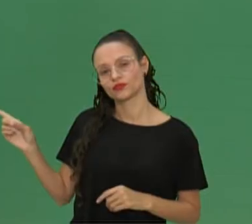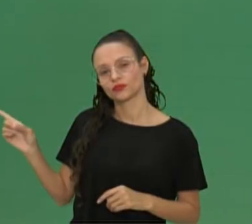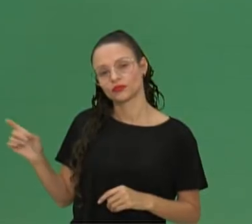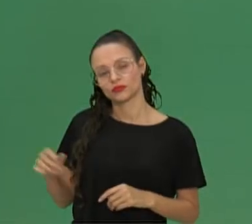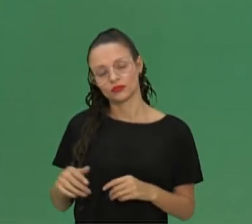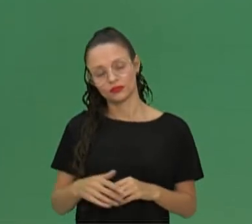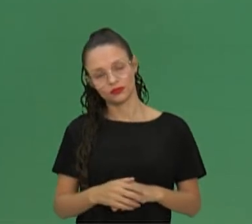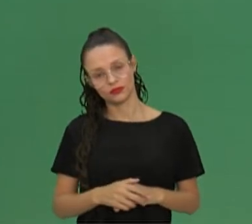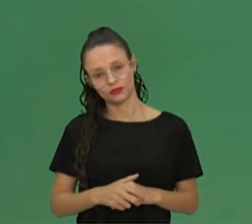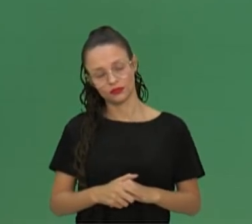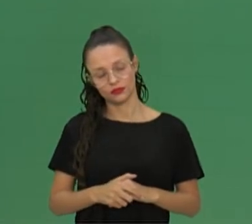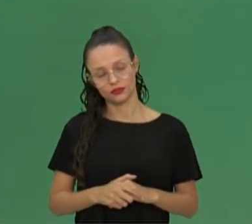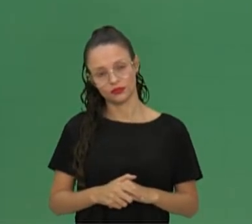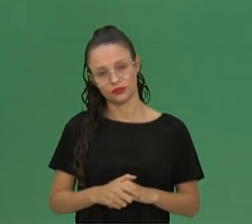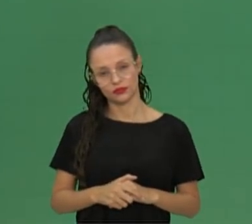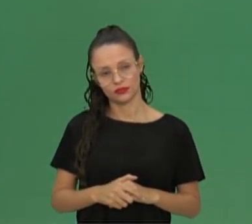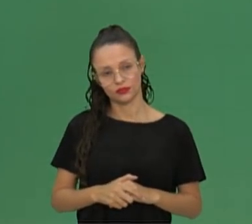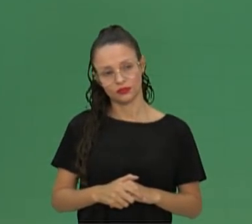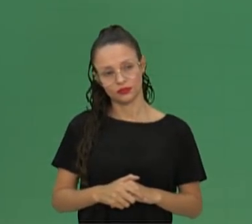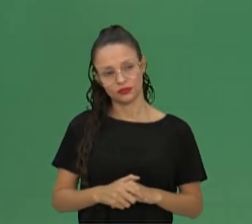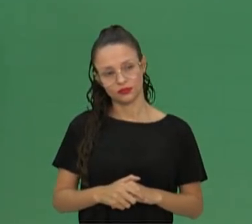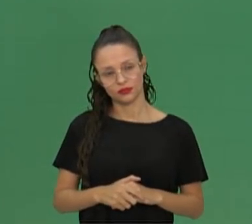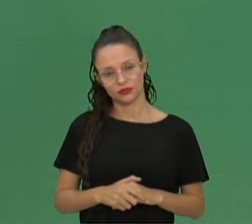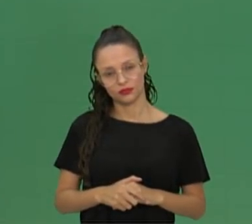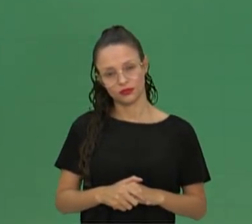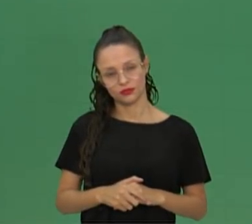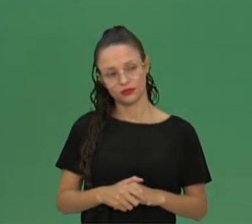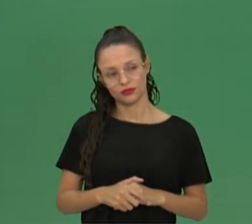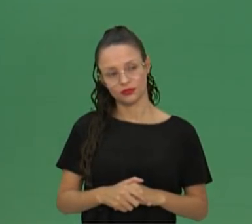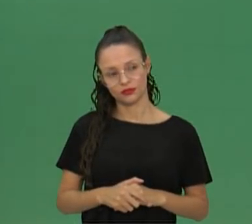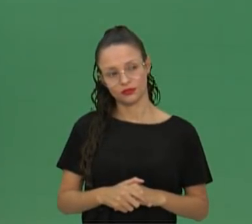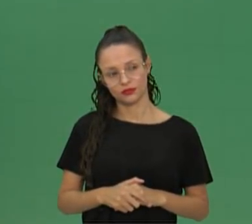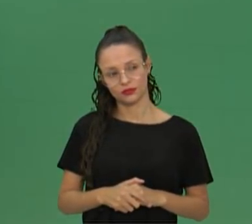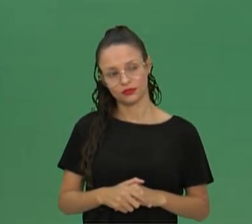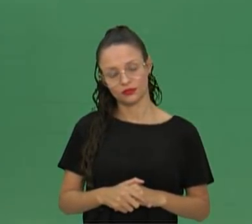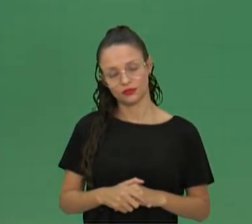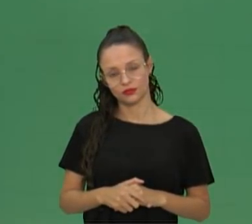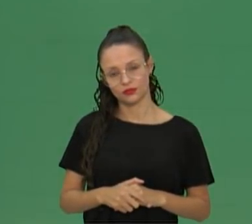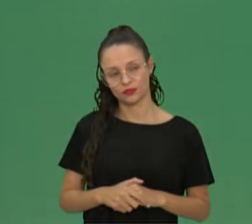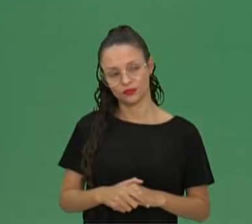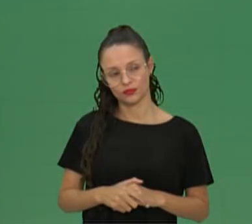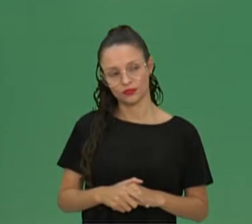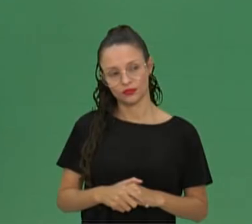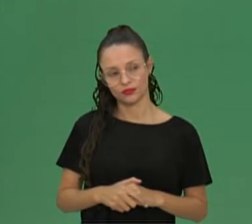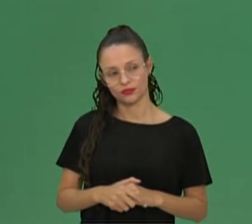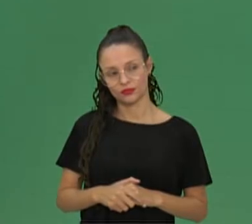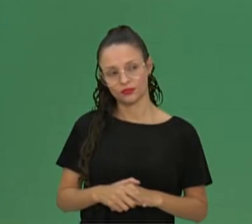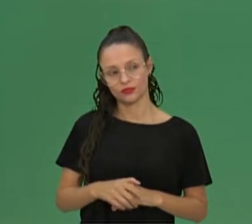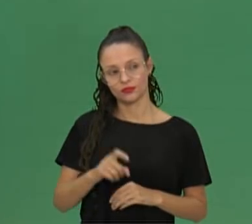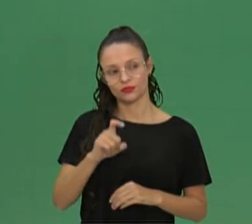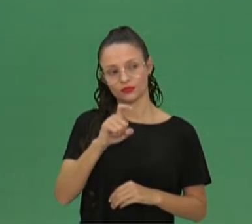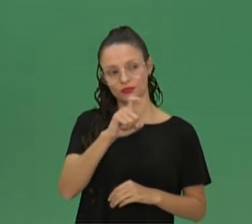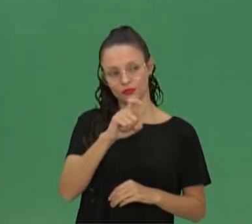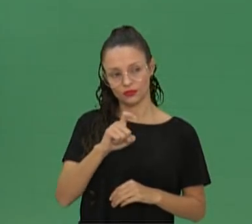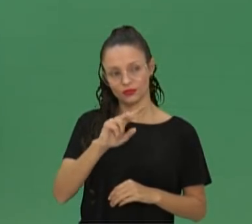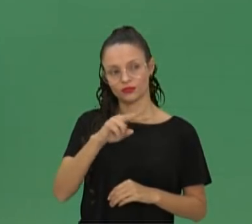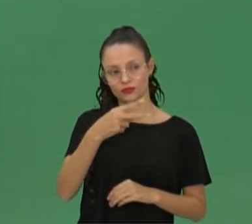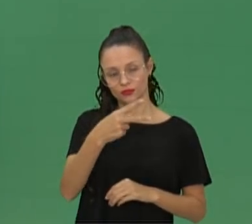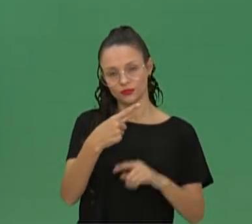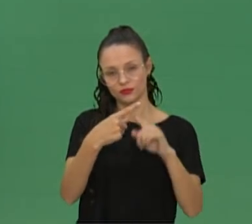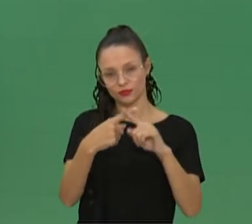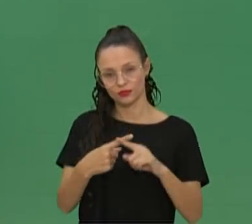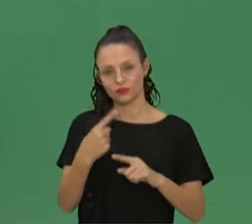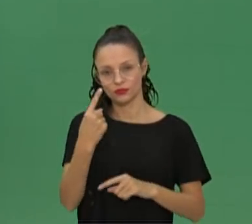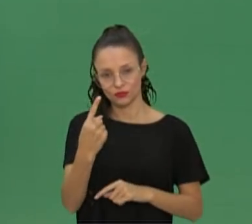terceiro termo agora. Pronto. Então, dá uma olhada. X ao quadrado vezes 1 é x